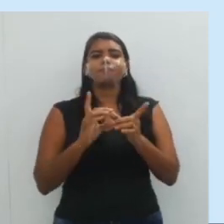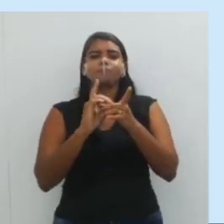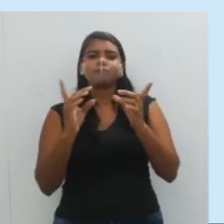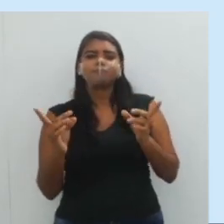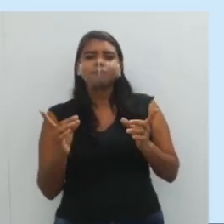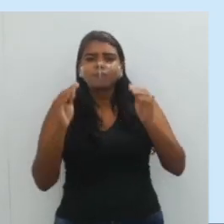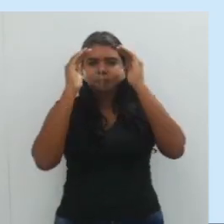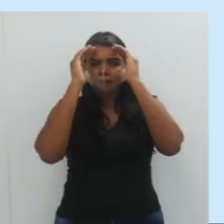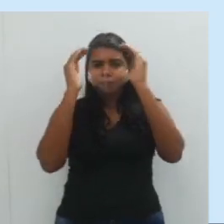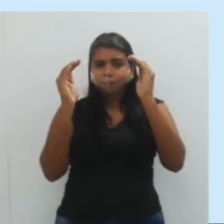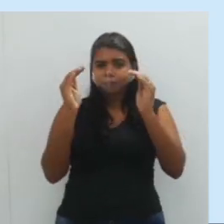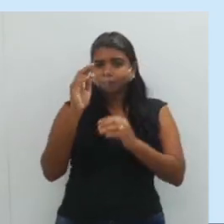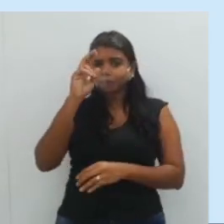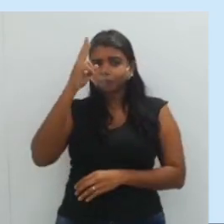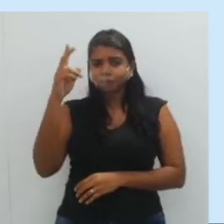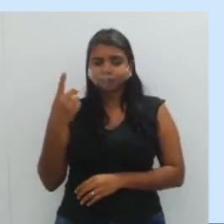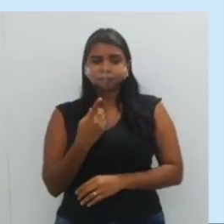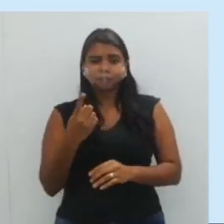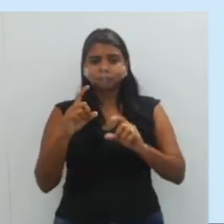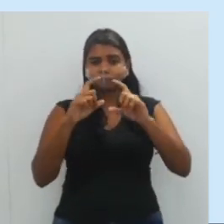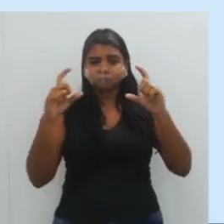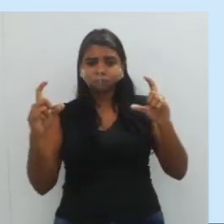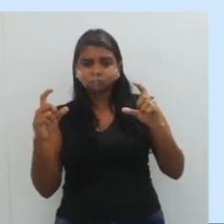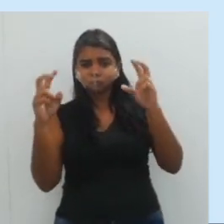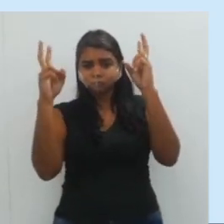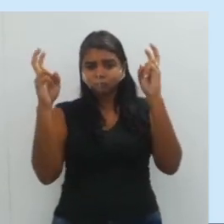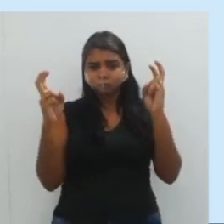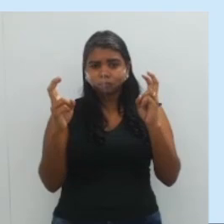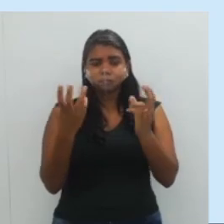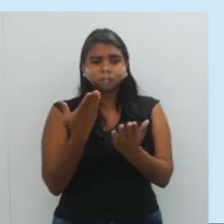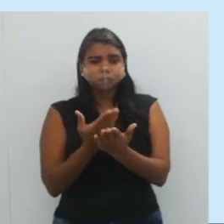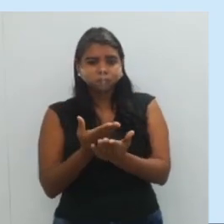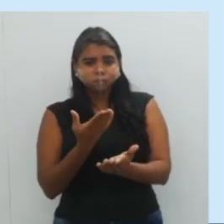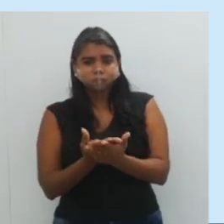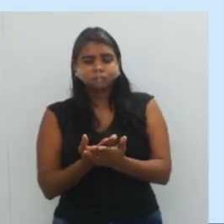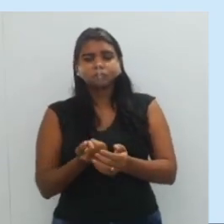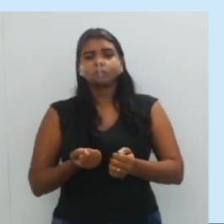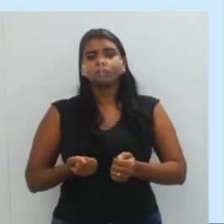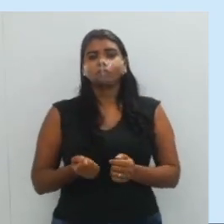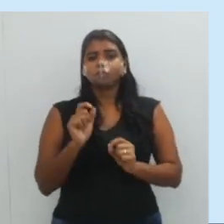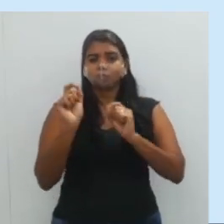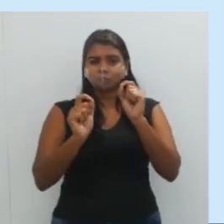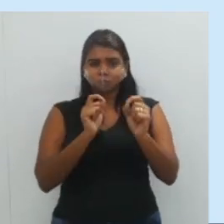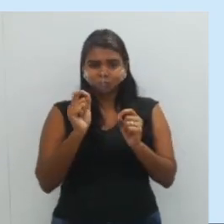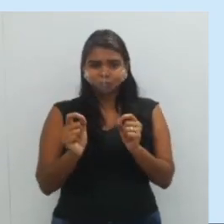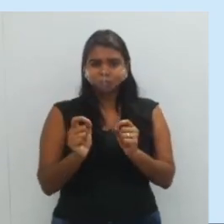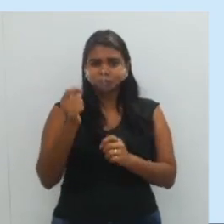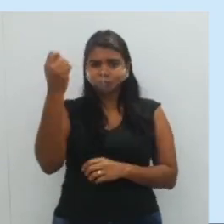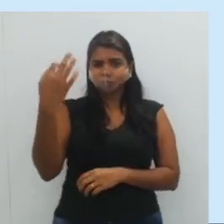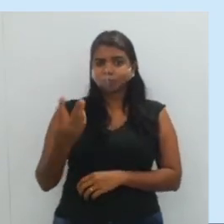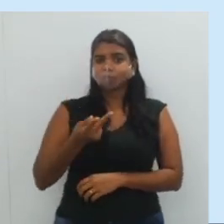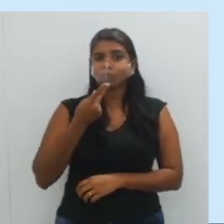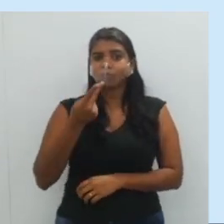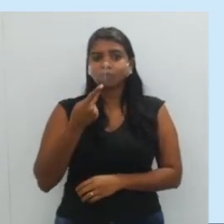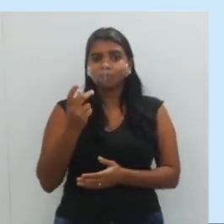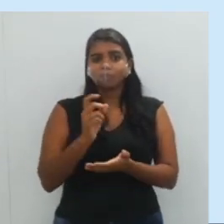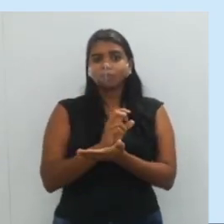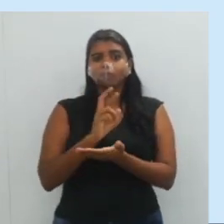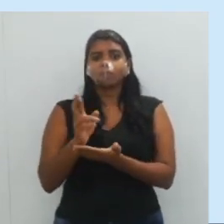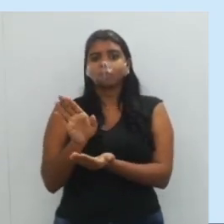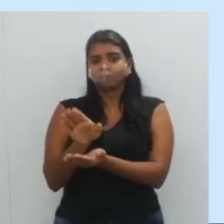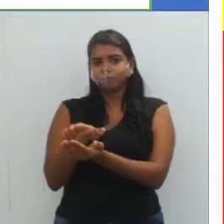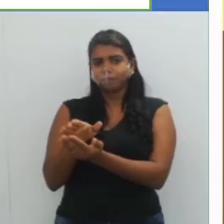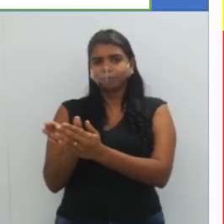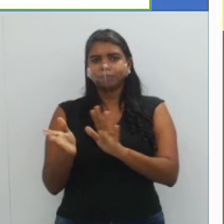muito forte dentro desse nosso estudo, do nosso componente. Isso aí é o que reza, é o que diz o currículo de